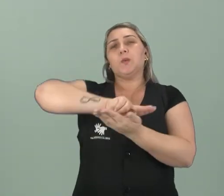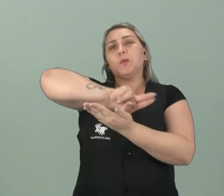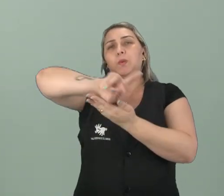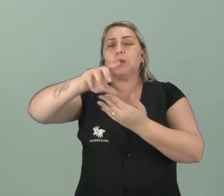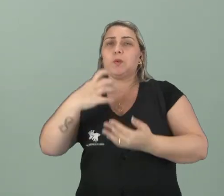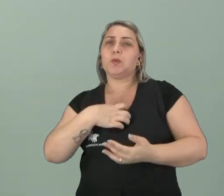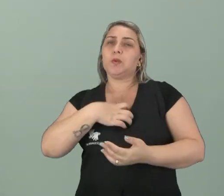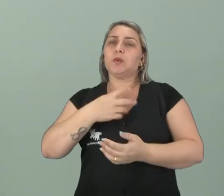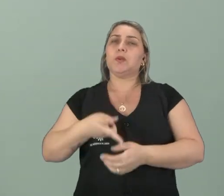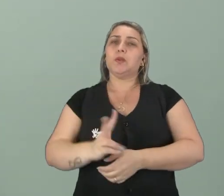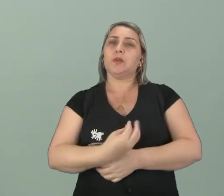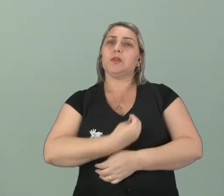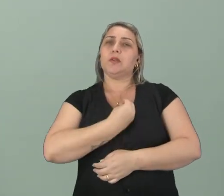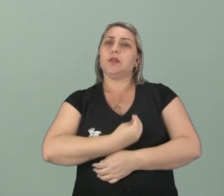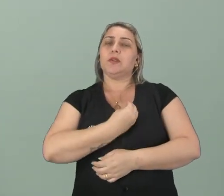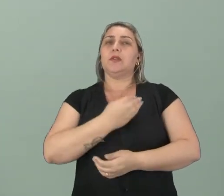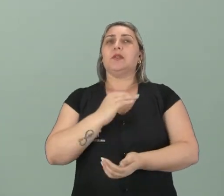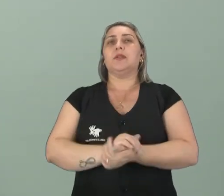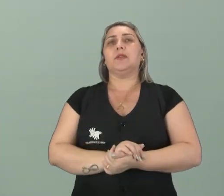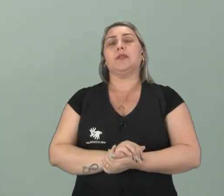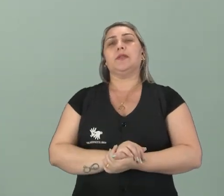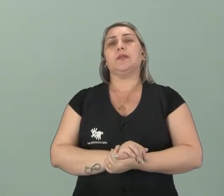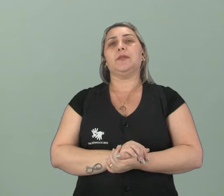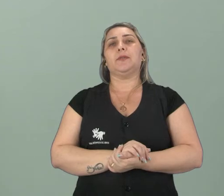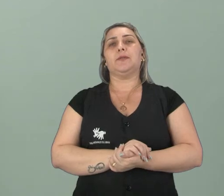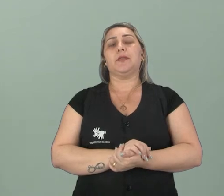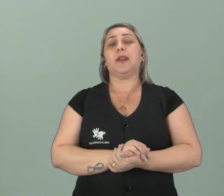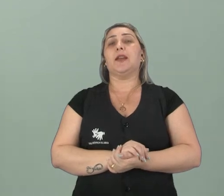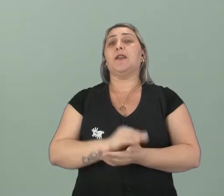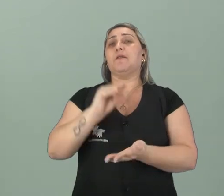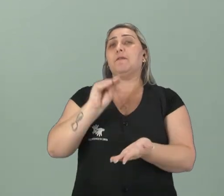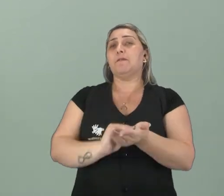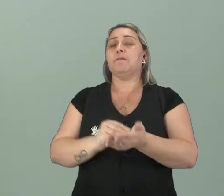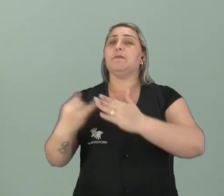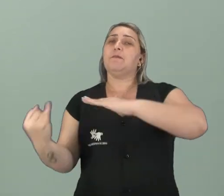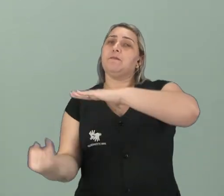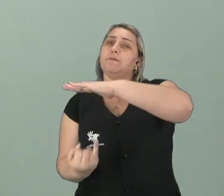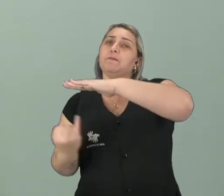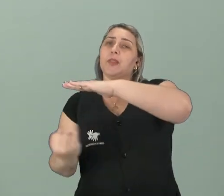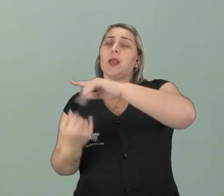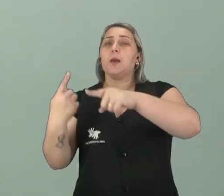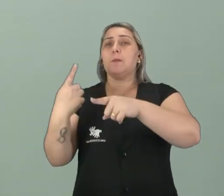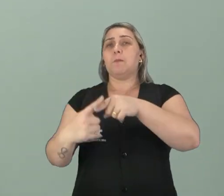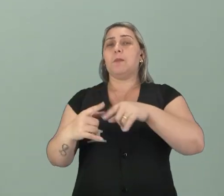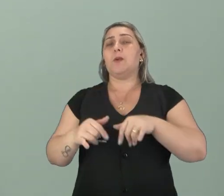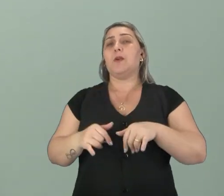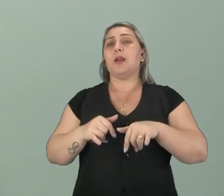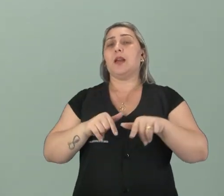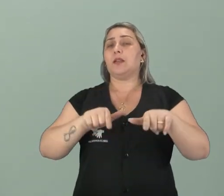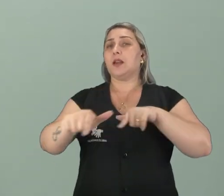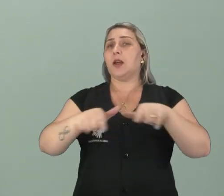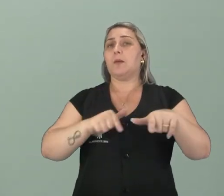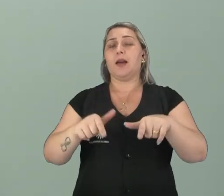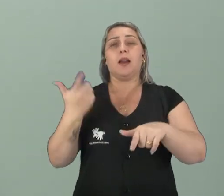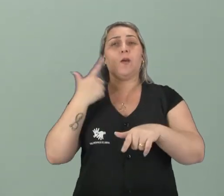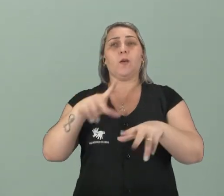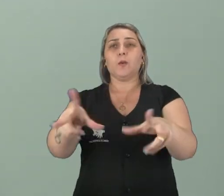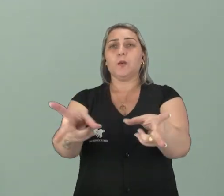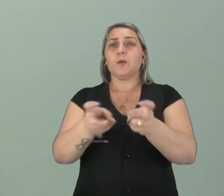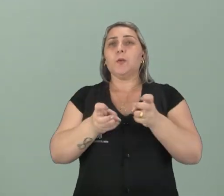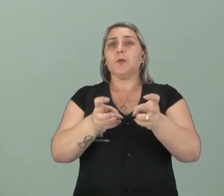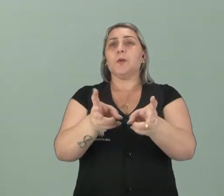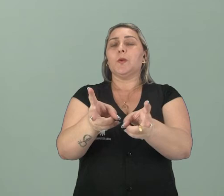outras formas de sobrevivência, em função dessa informalidade, porque o mercado não consegue absorver toda